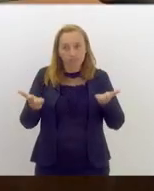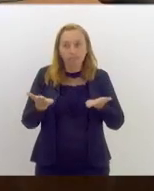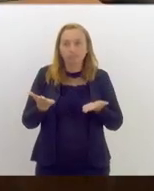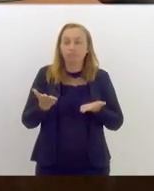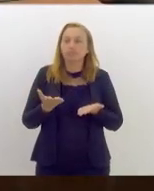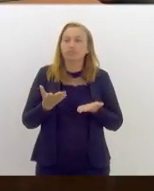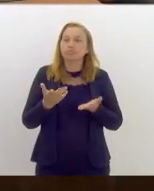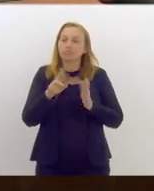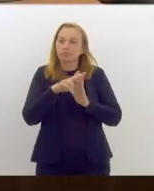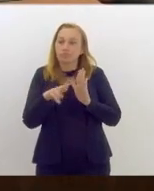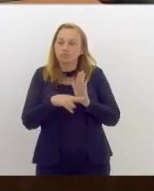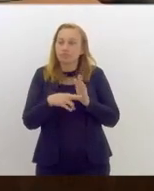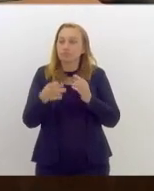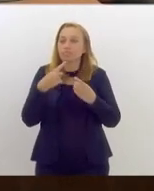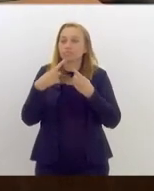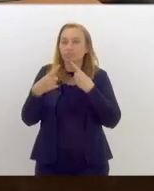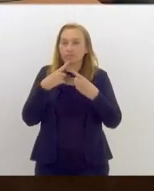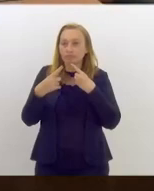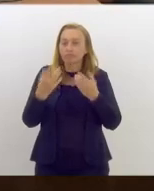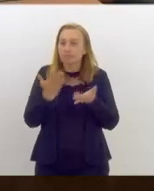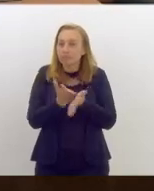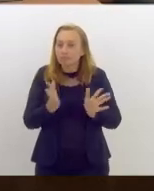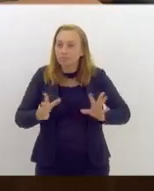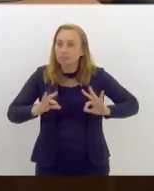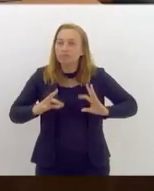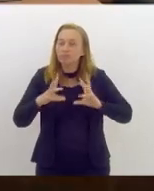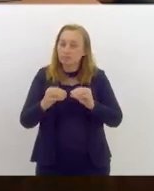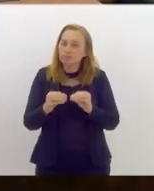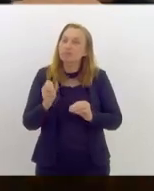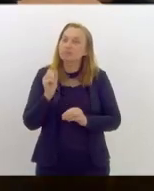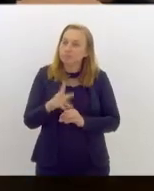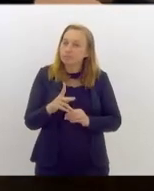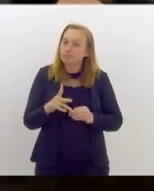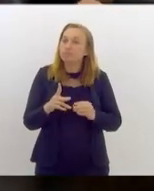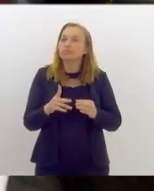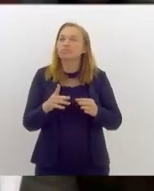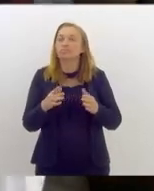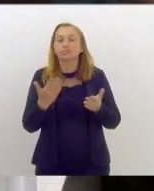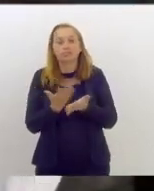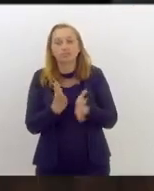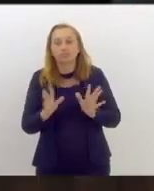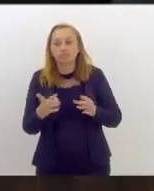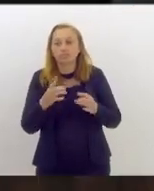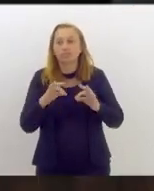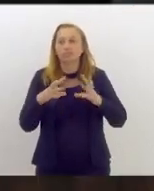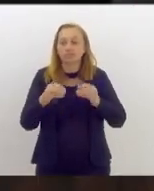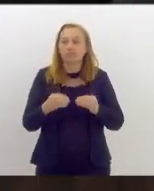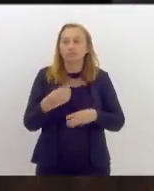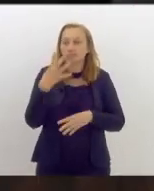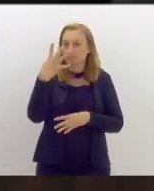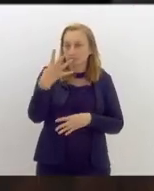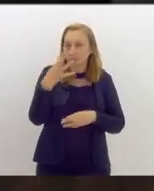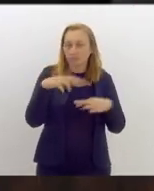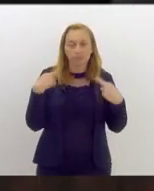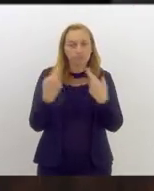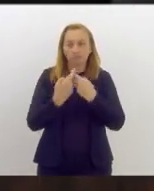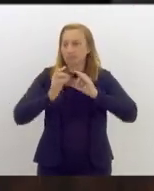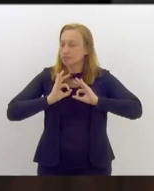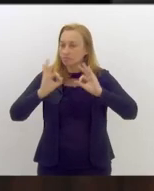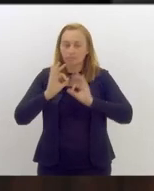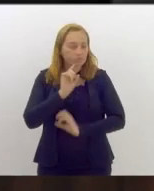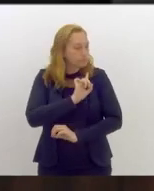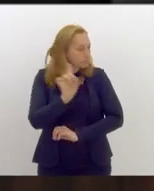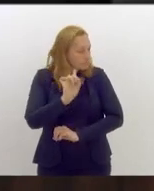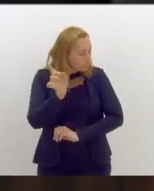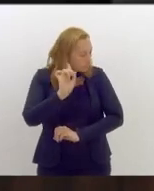que nós vamos discutir quando acabar tudo a gente discute quando acaba tudo mas quatro sessões estão alteradas não não não não não não não